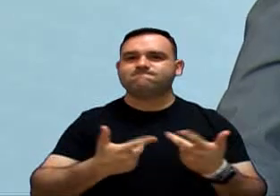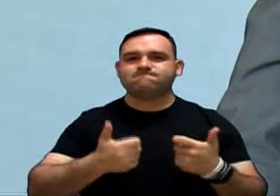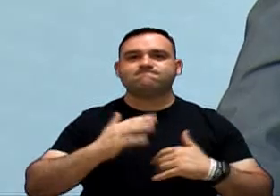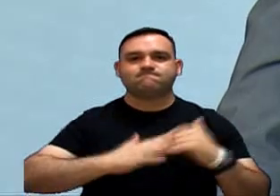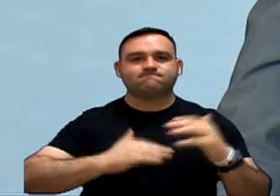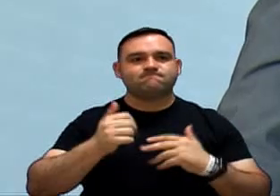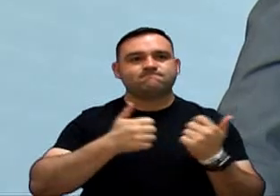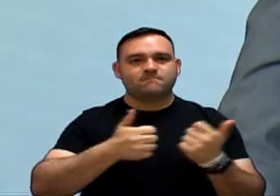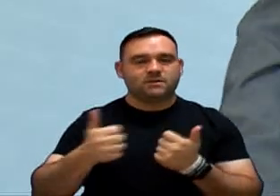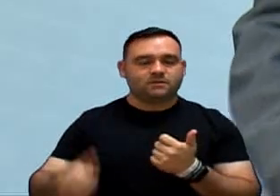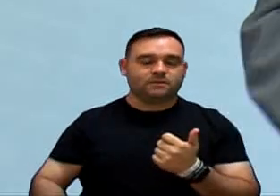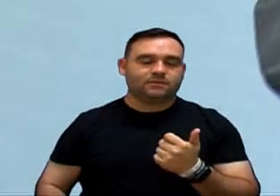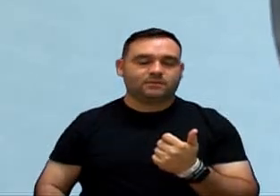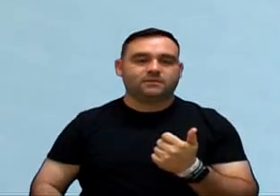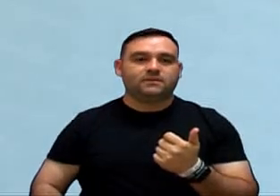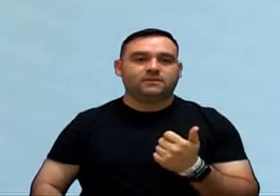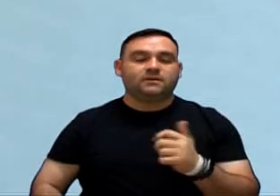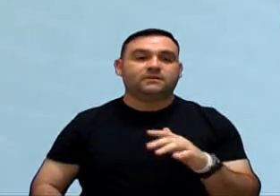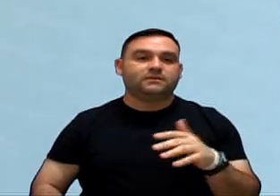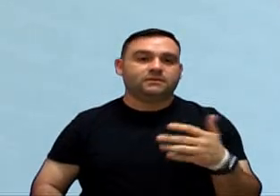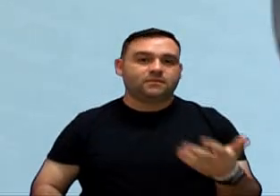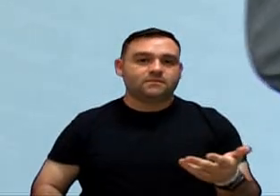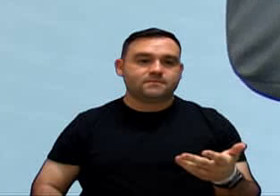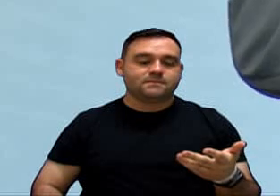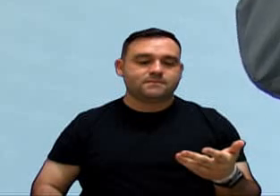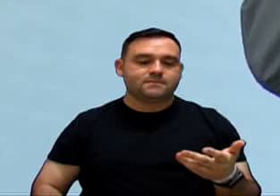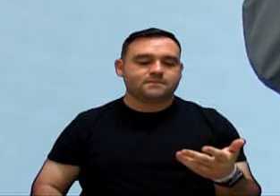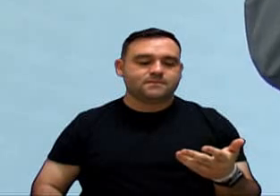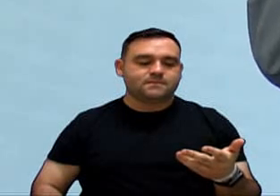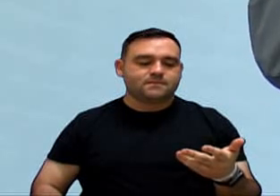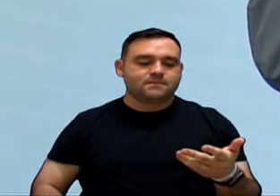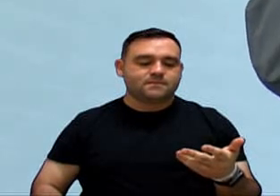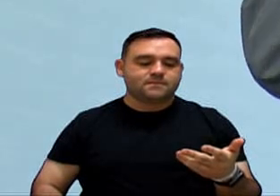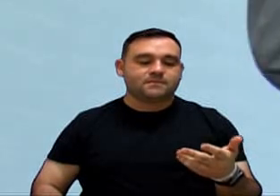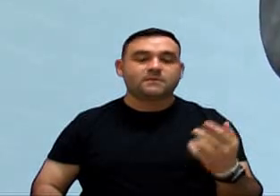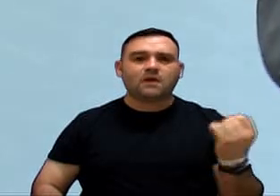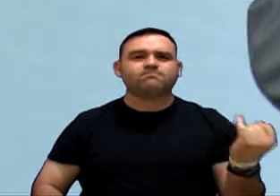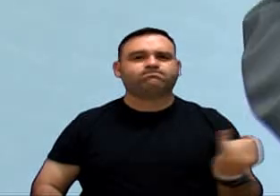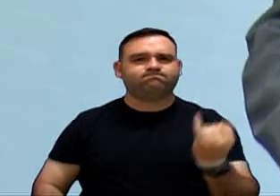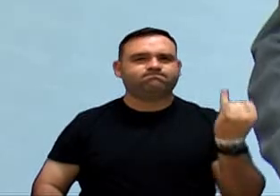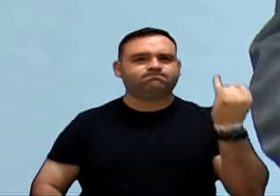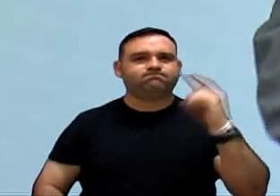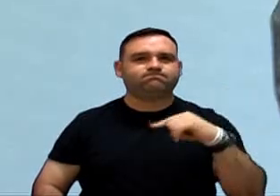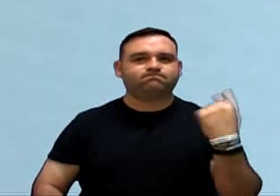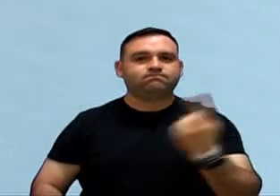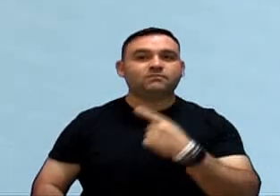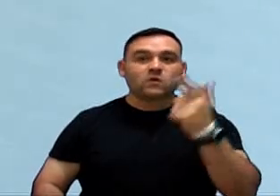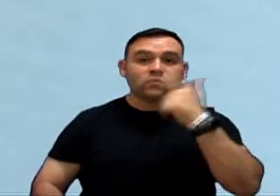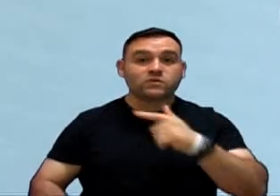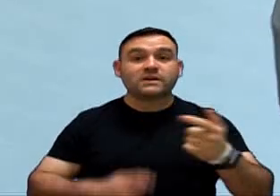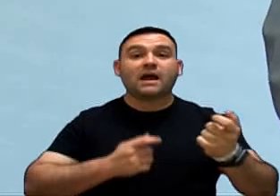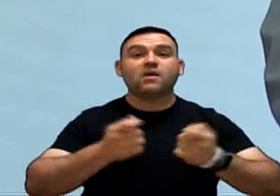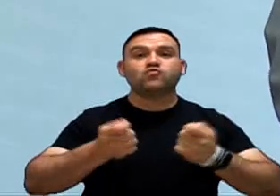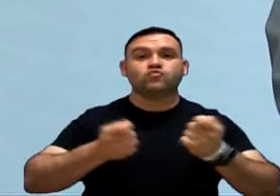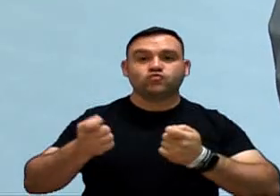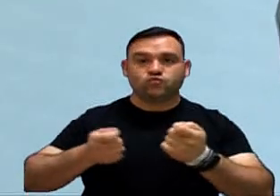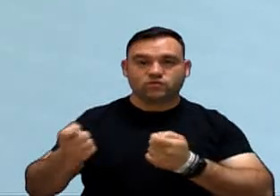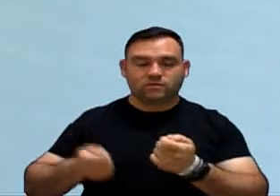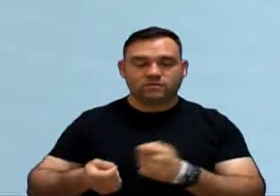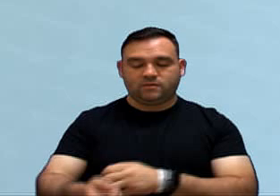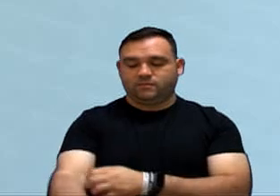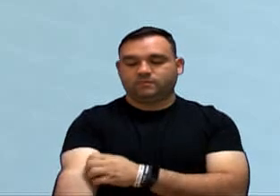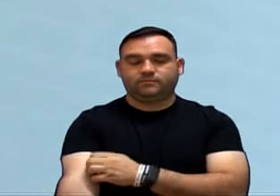boa qualidade, né? Então, é muito importante que nós possamos fazer esse ajuste,